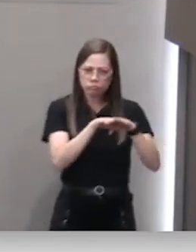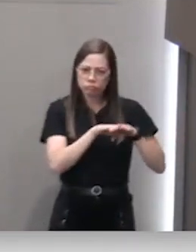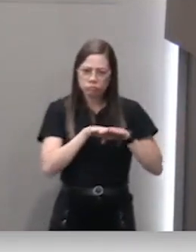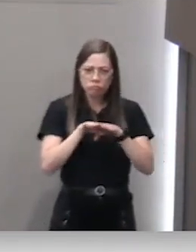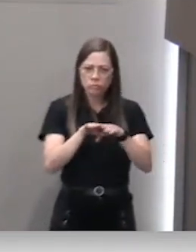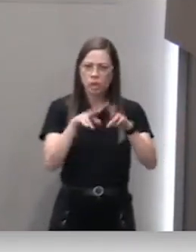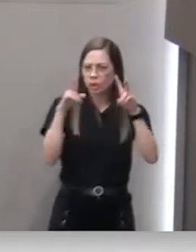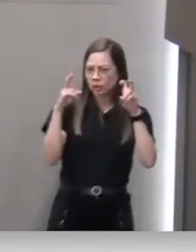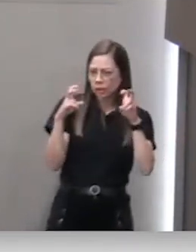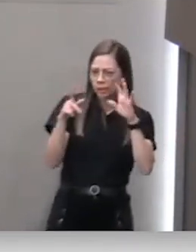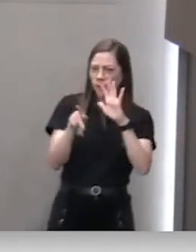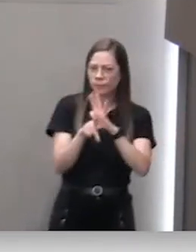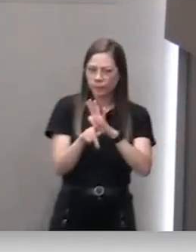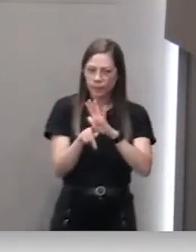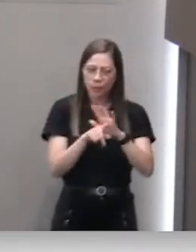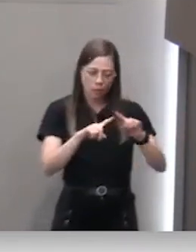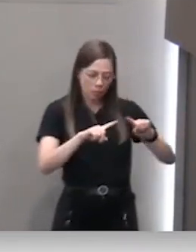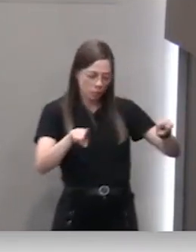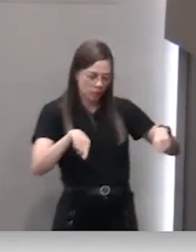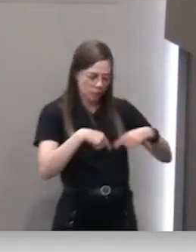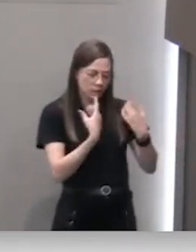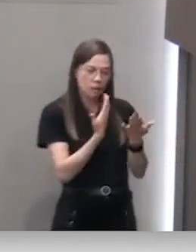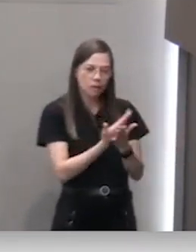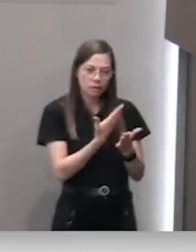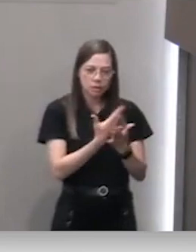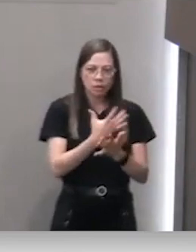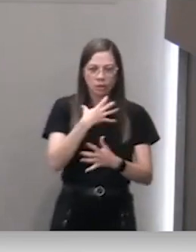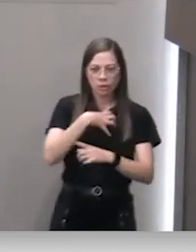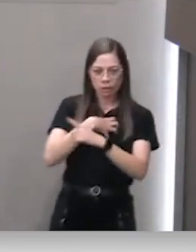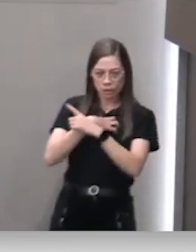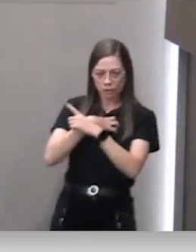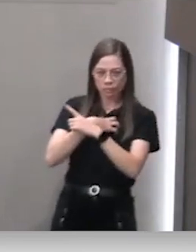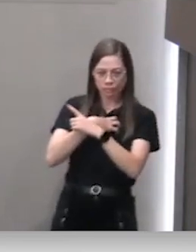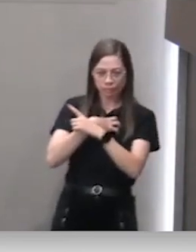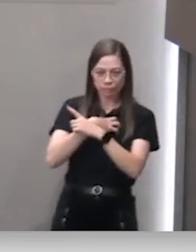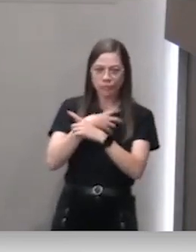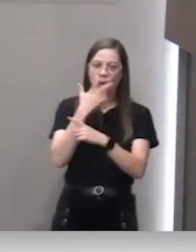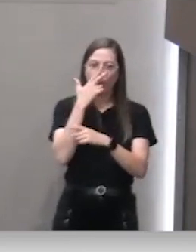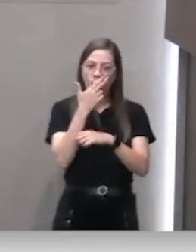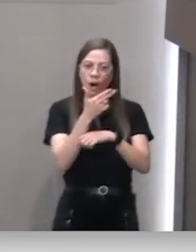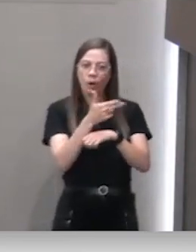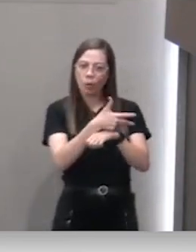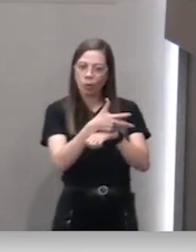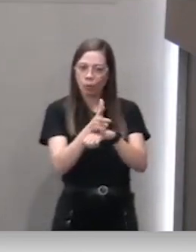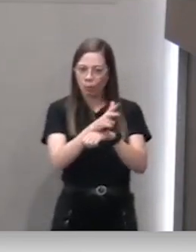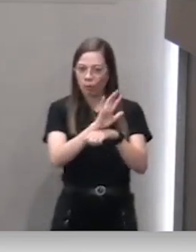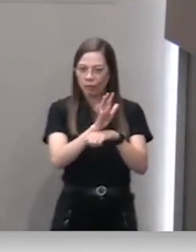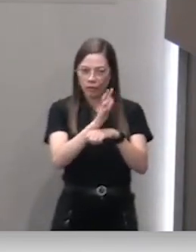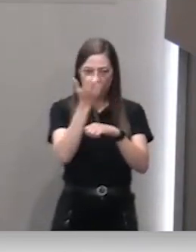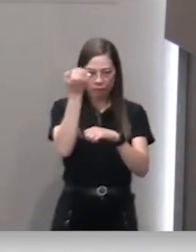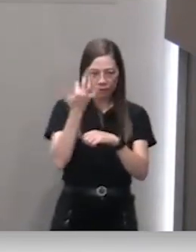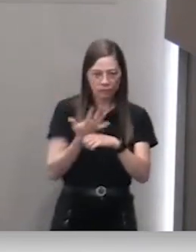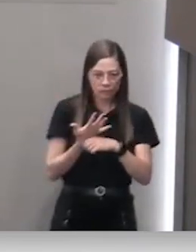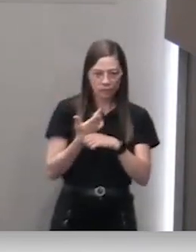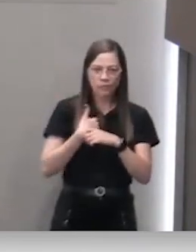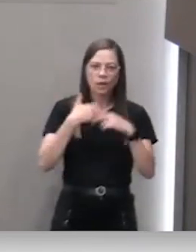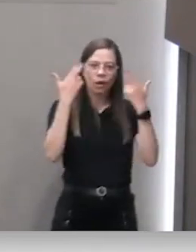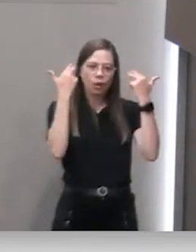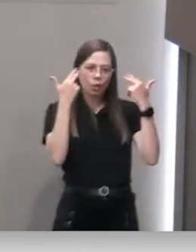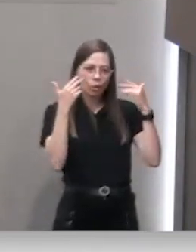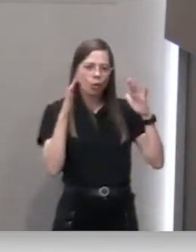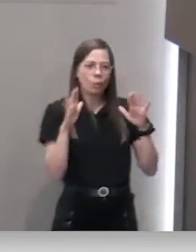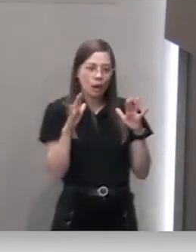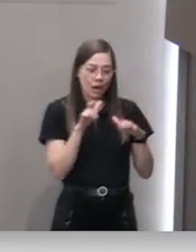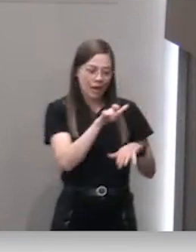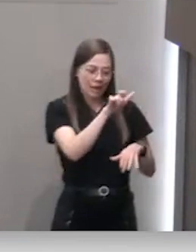aquele tema ali, numa sala de aula, daquela forma, eu vou só normalizar o abuso. E aquela criança vítima